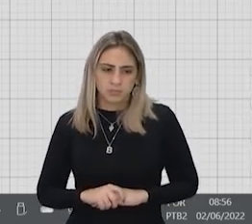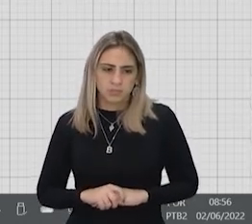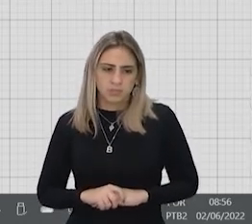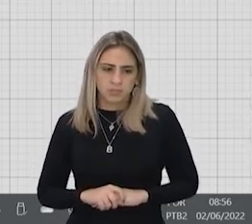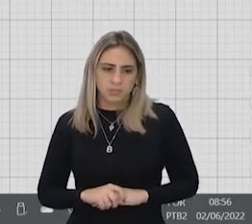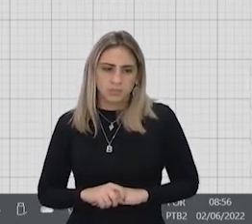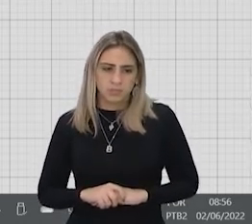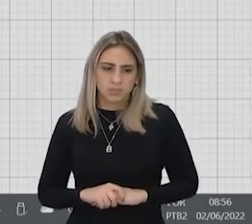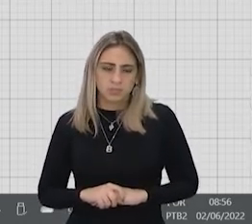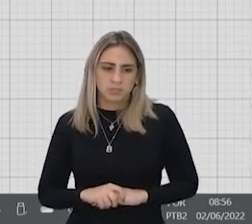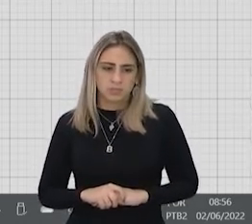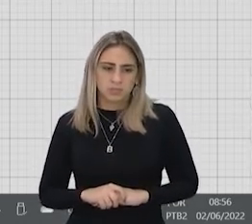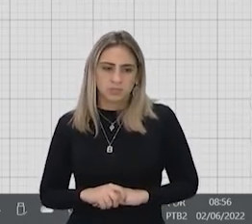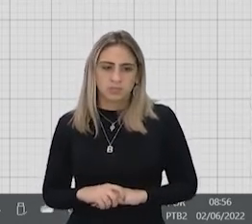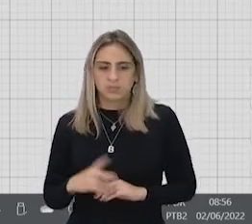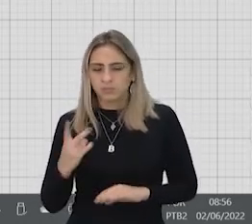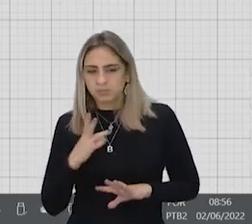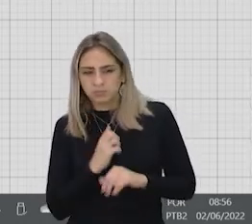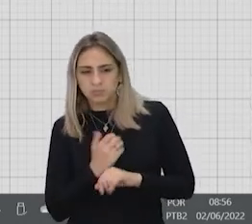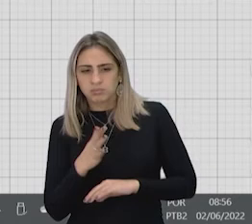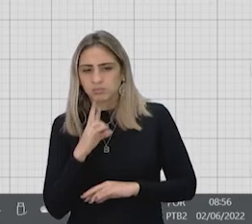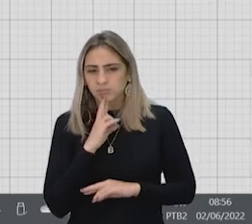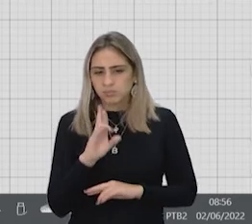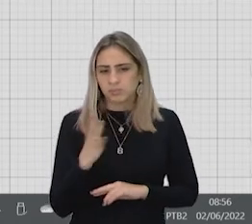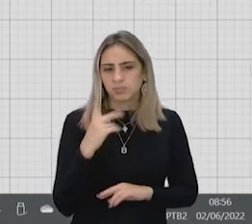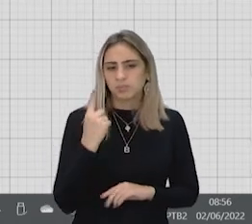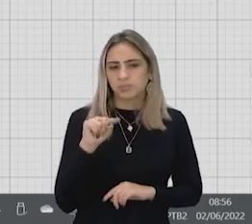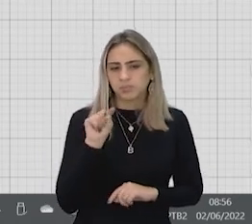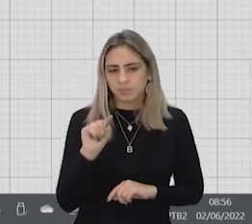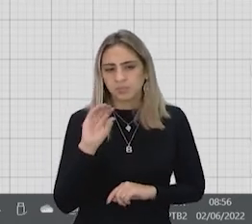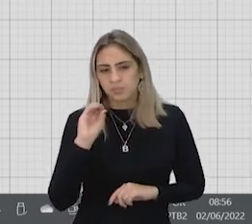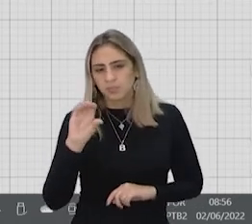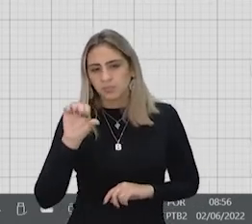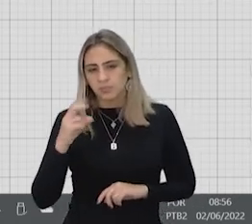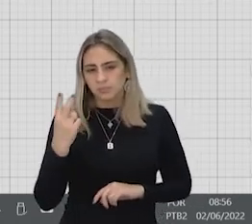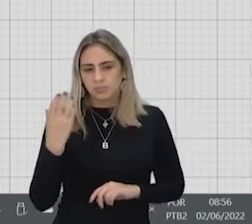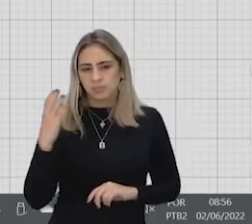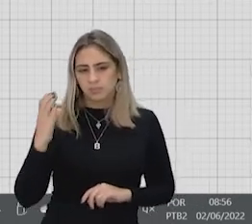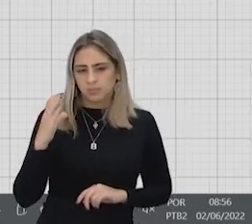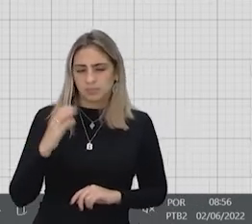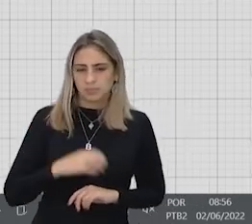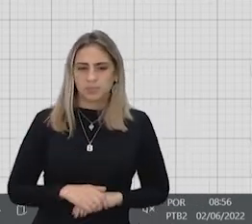longo de 3 meses, o seu cálculo ali, a resposta ia dar